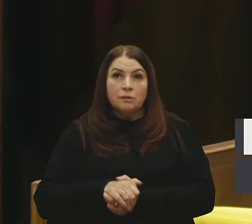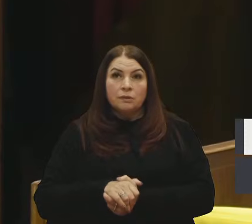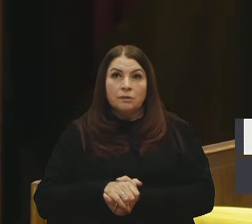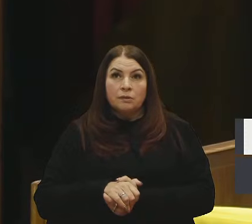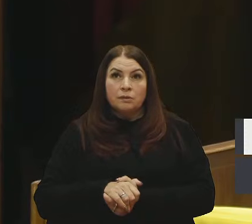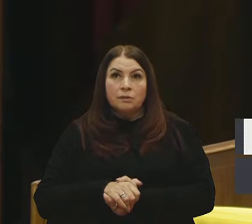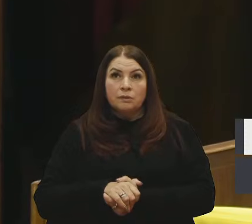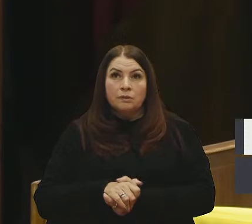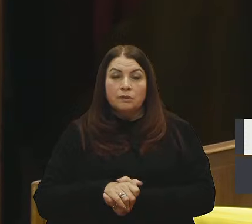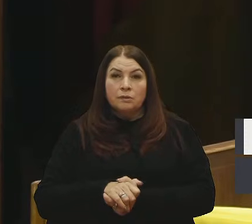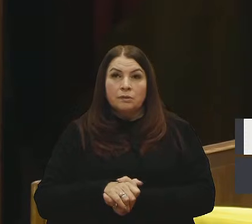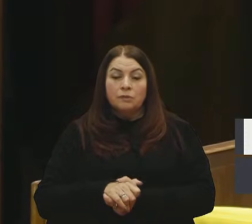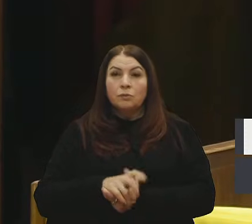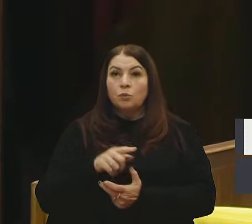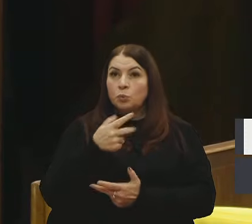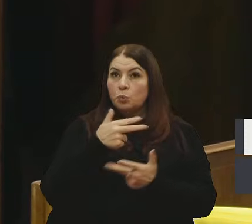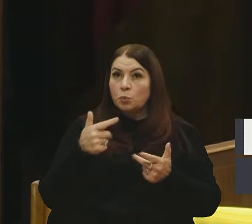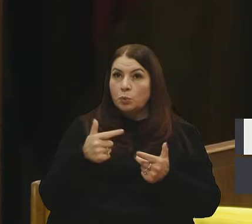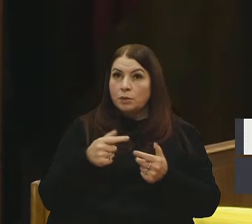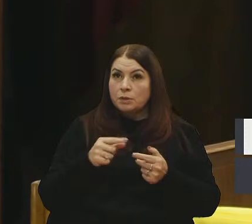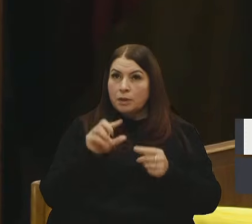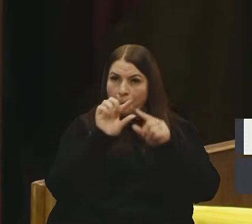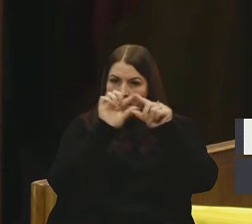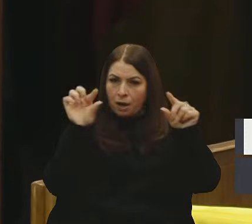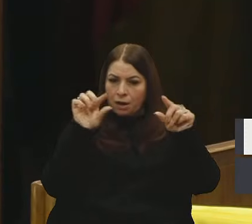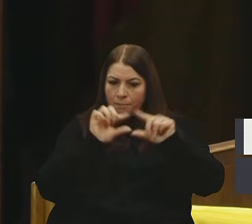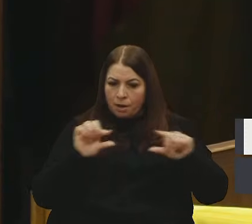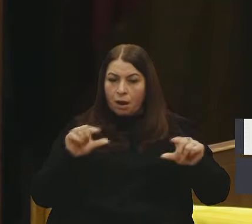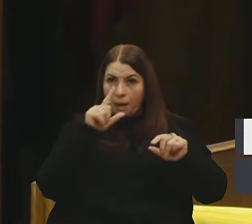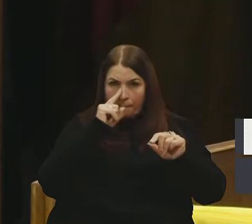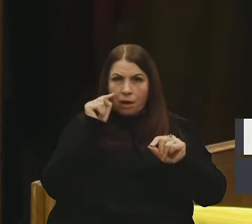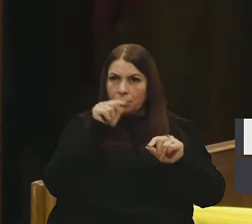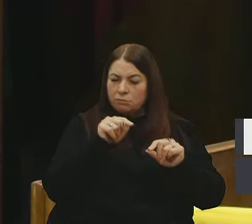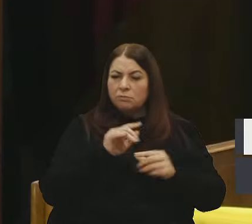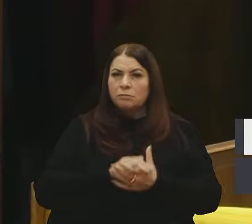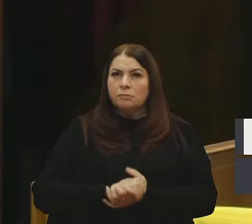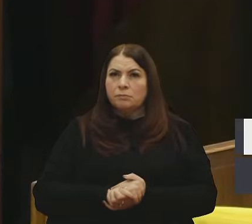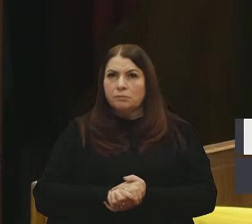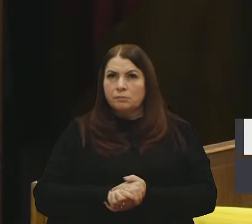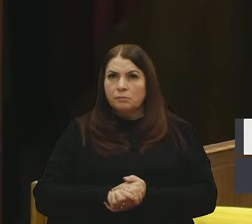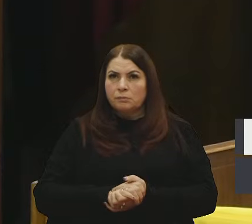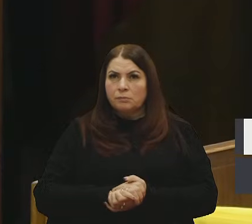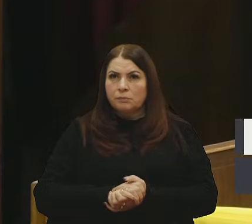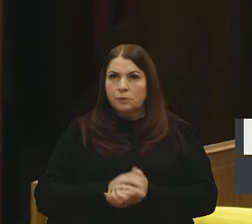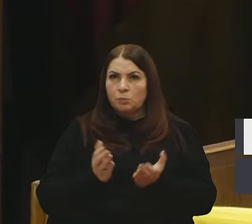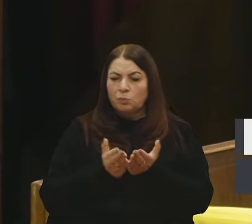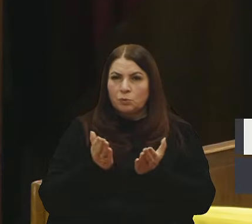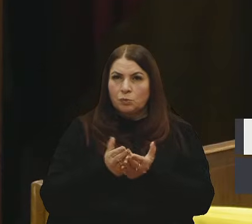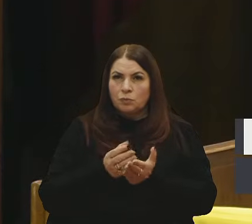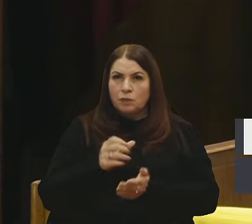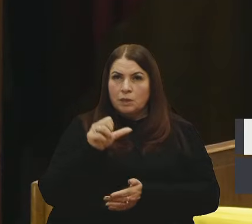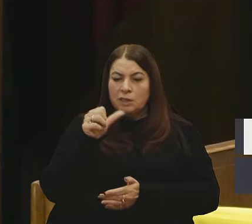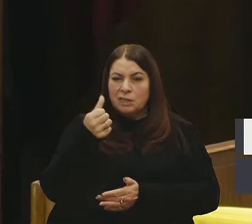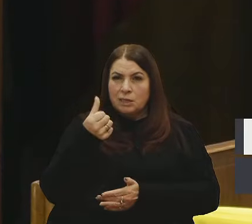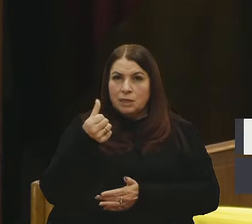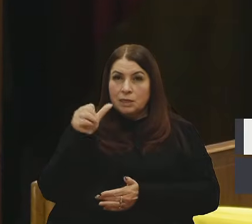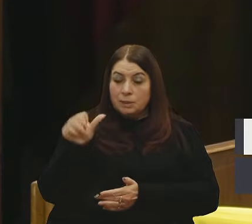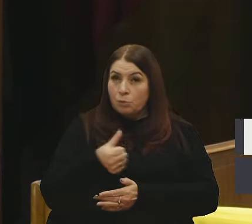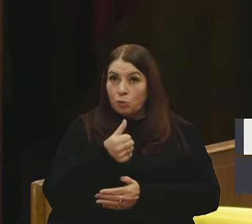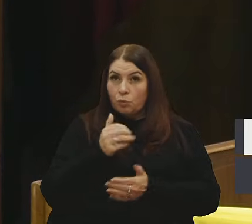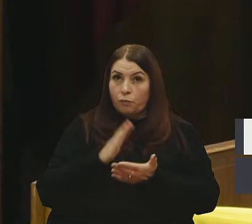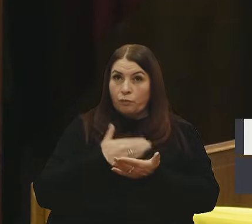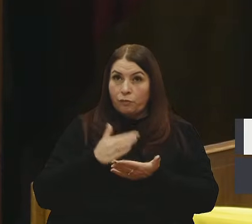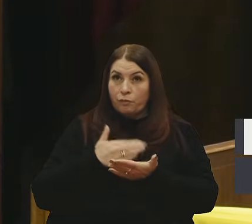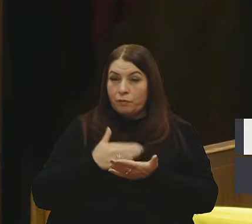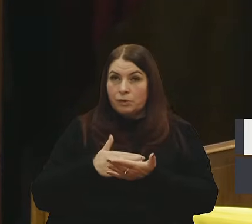Vamos lá. Outro ponto. Eu marquei tudo aqui, ó, em amarelinho aqui, ó. O meu estudo foi de 6.000 folhas. É por isso que